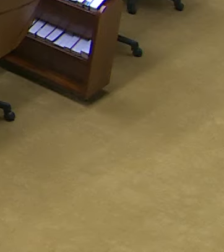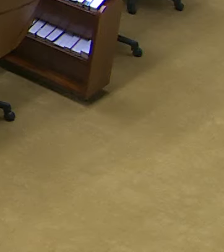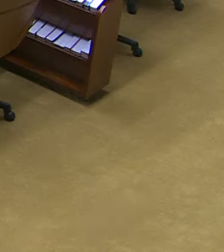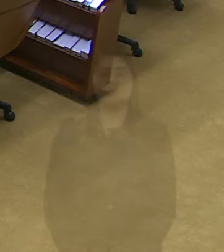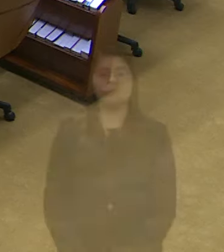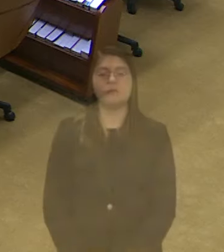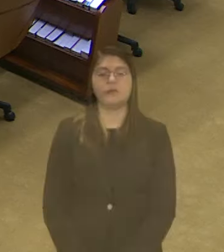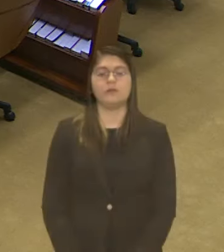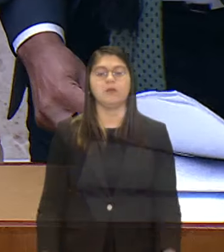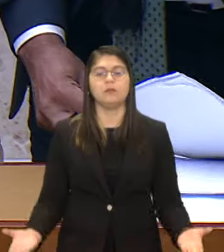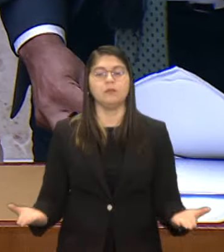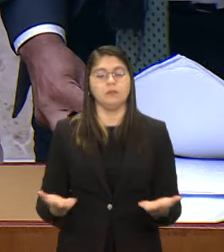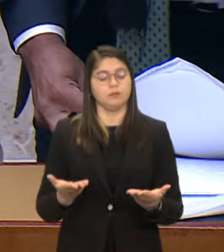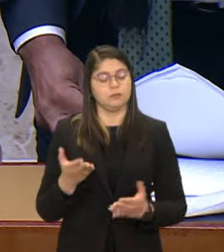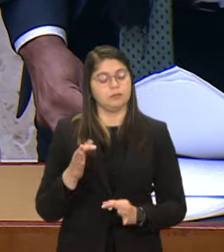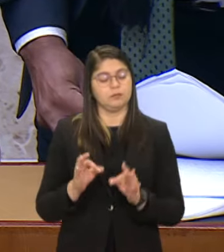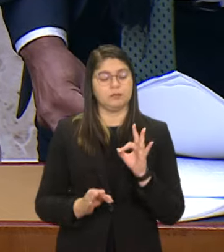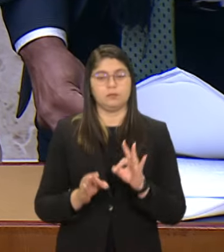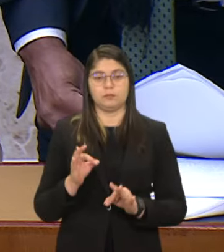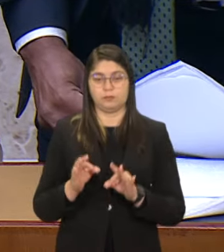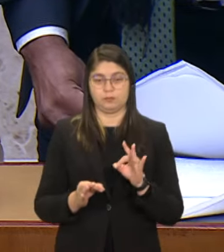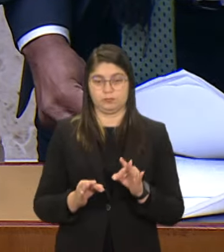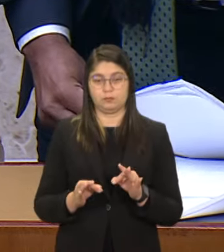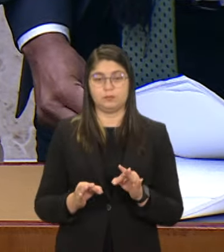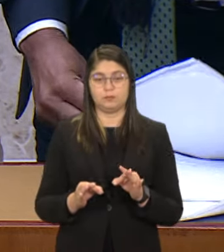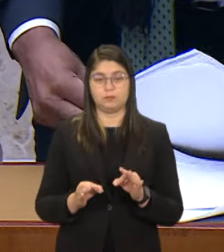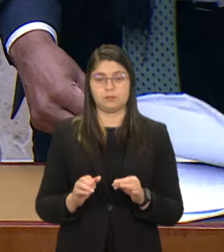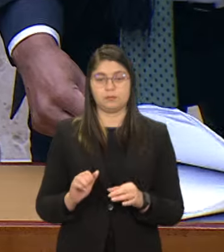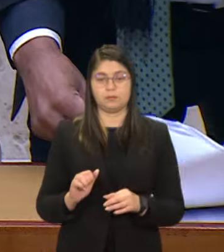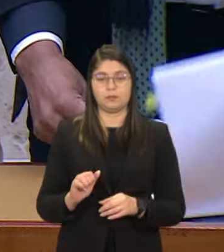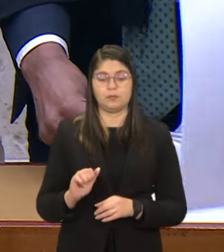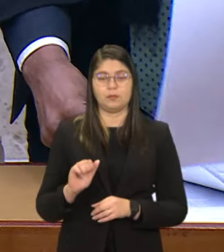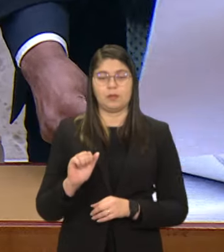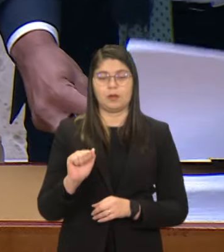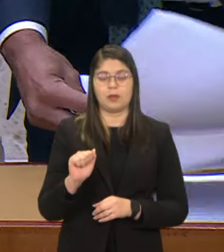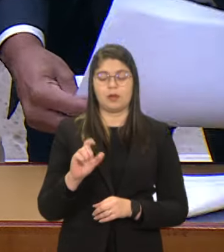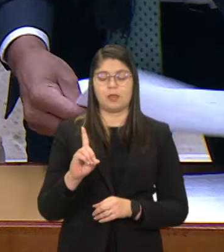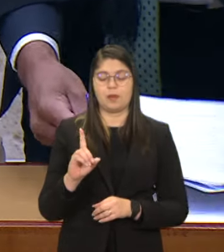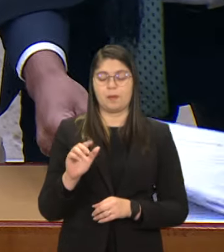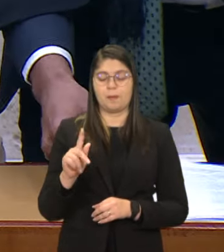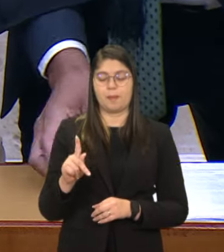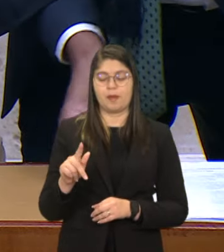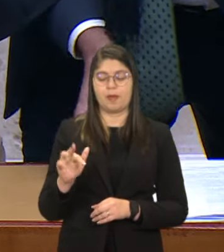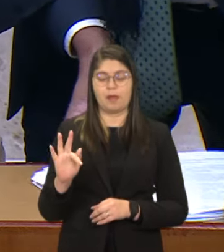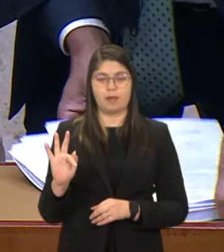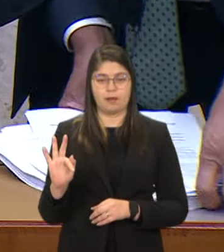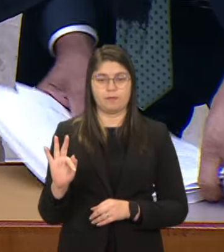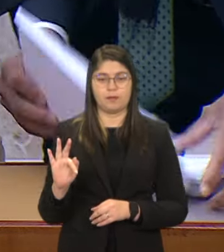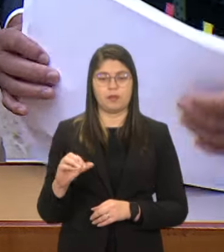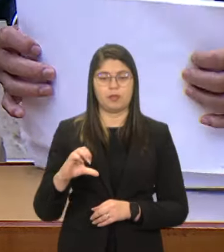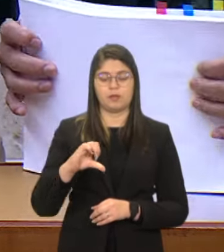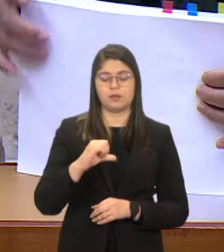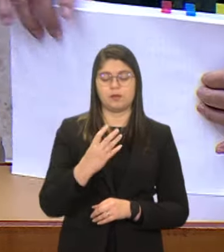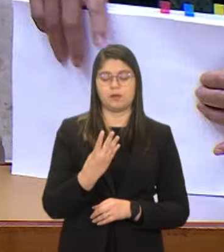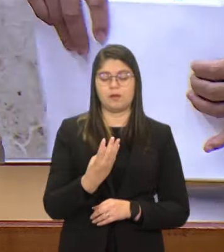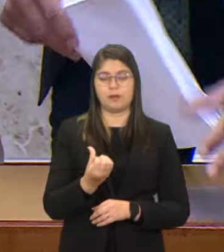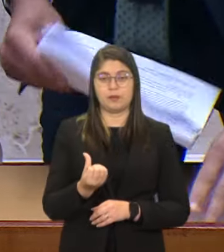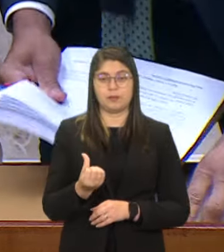Para julgamento, a arguição de descumprimento de preceito fundamental 946, procedente de Minas